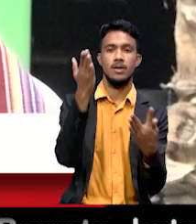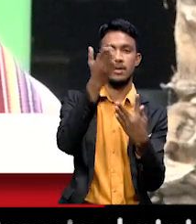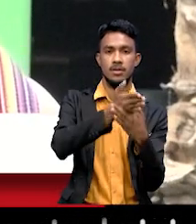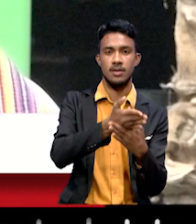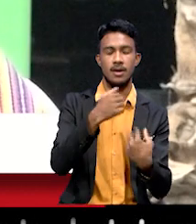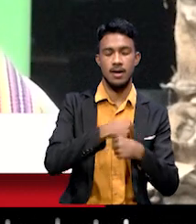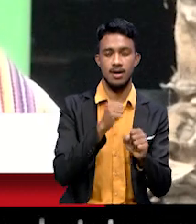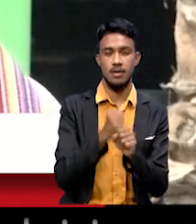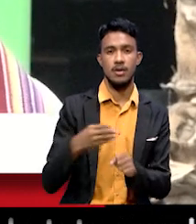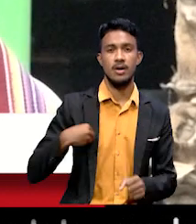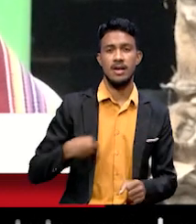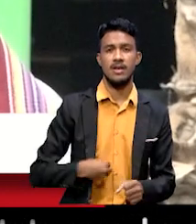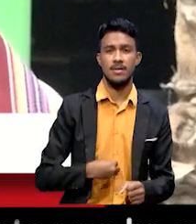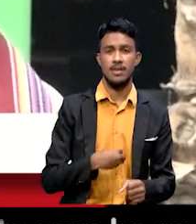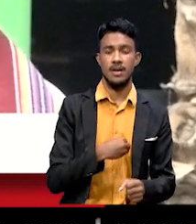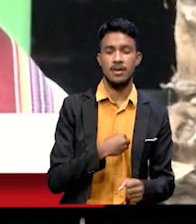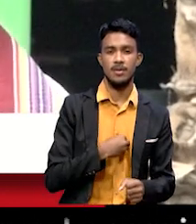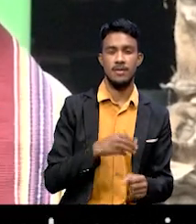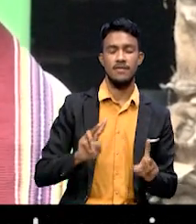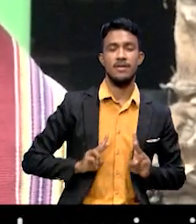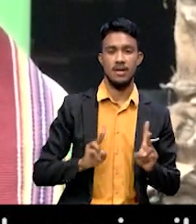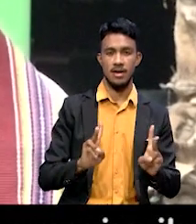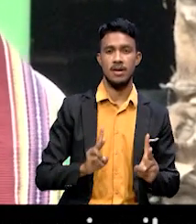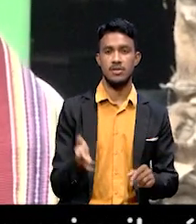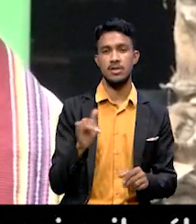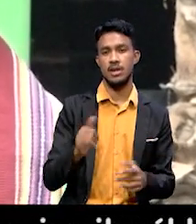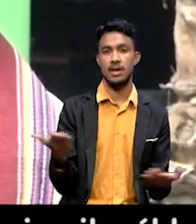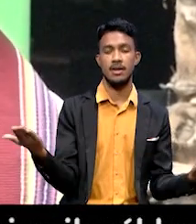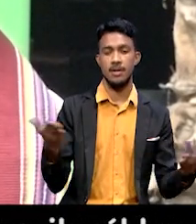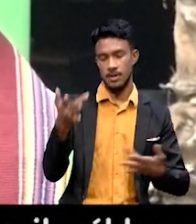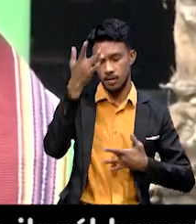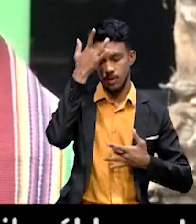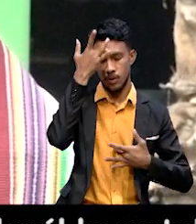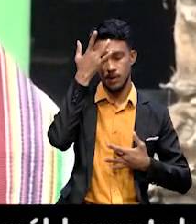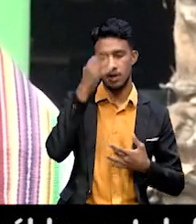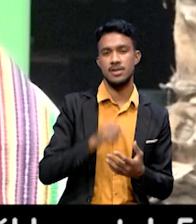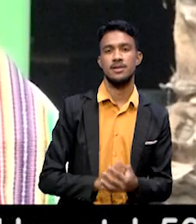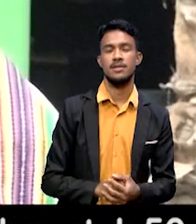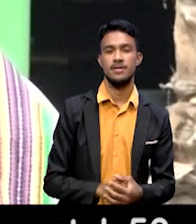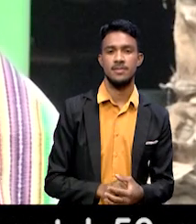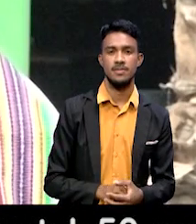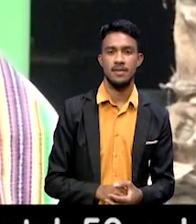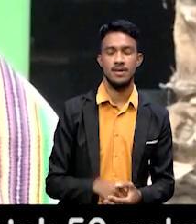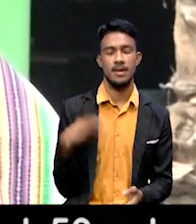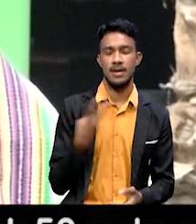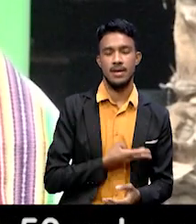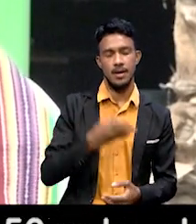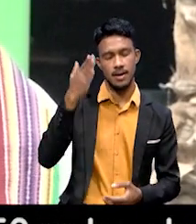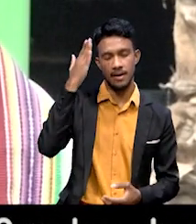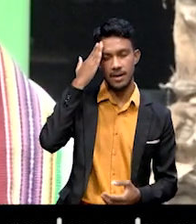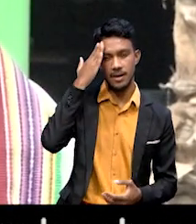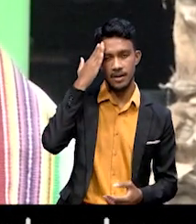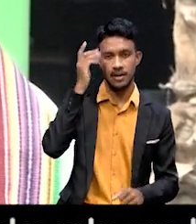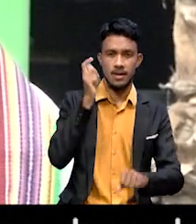halo tratamento ba veterano sira neve moras, né? Veterano sira neve moras. E ta tane kata ka